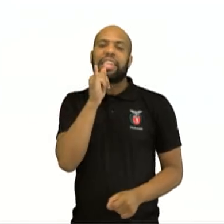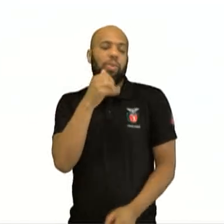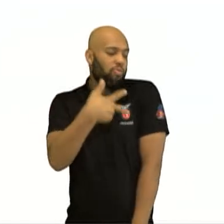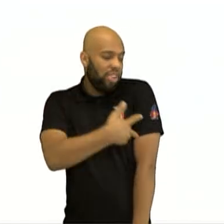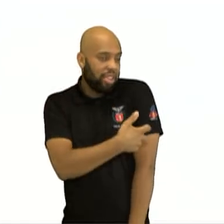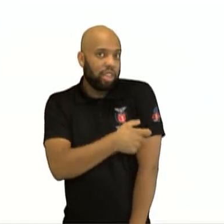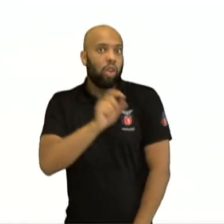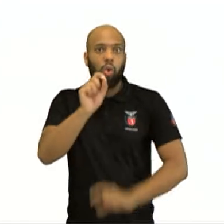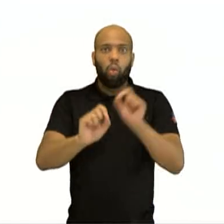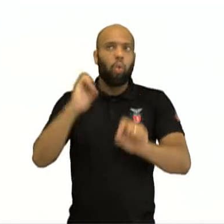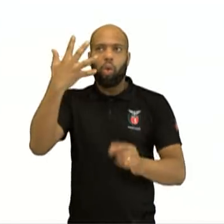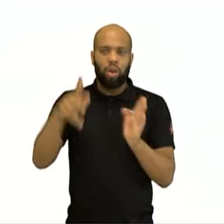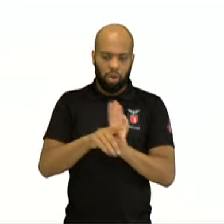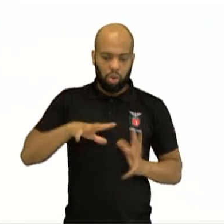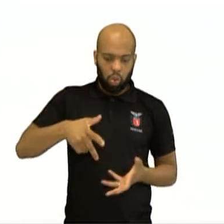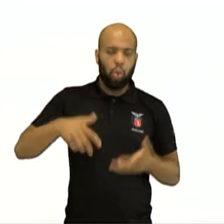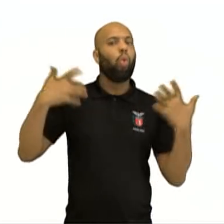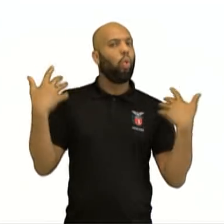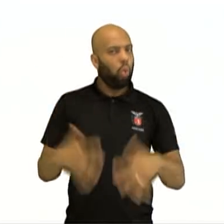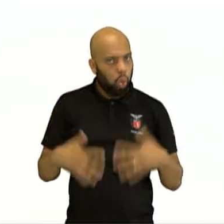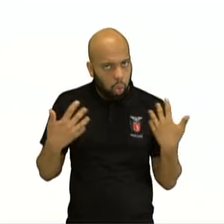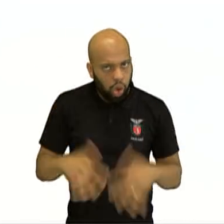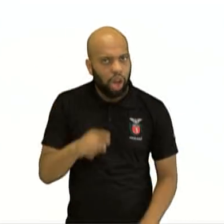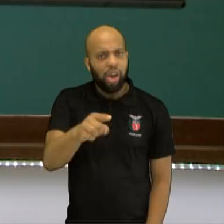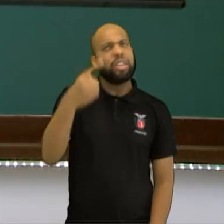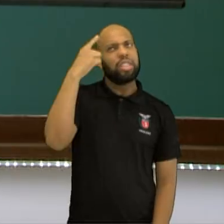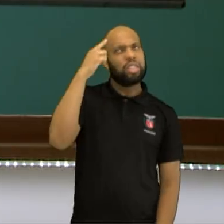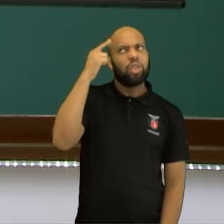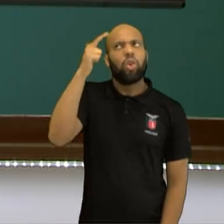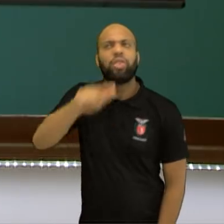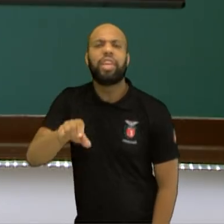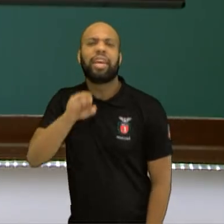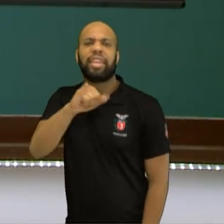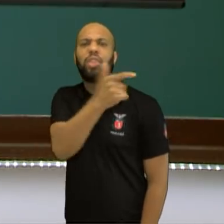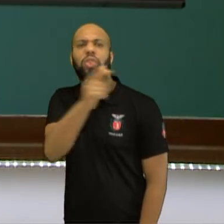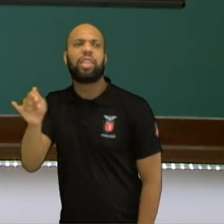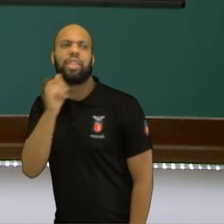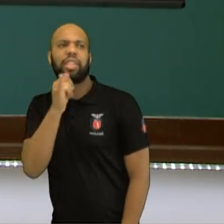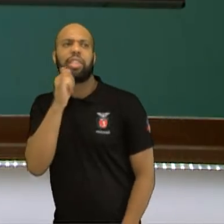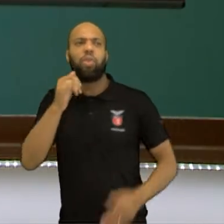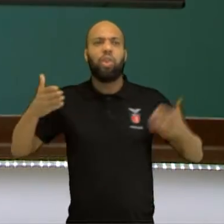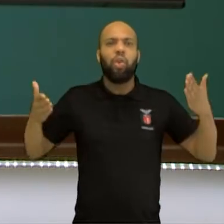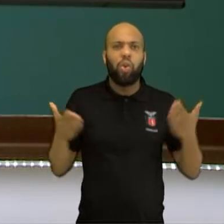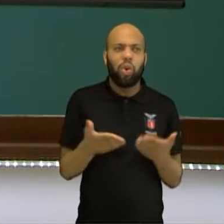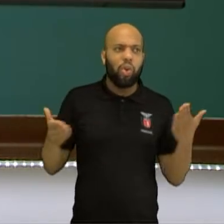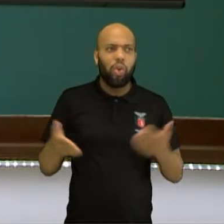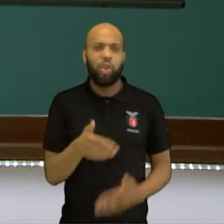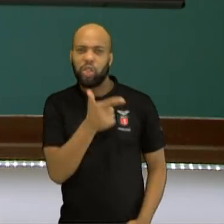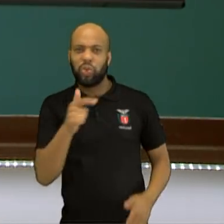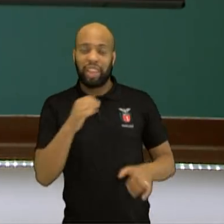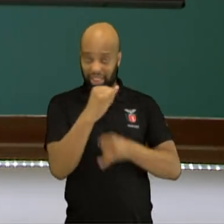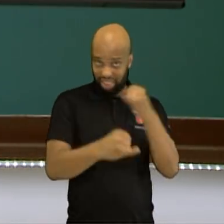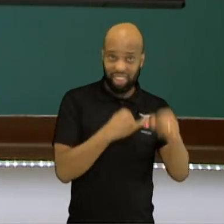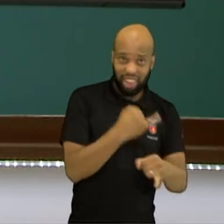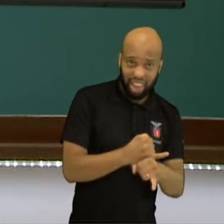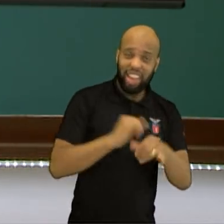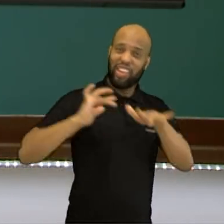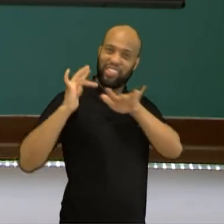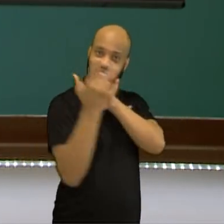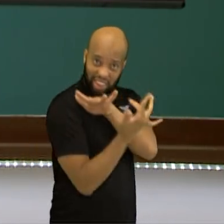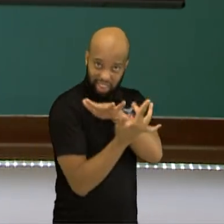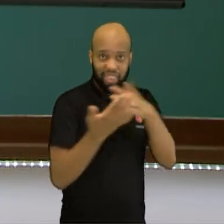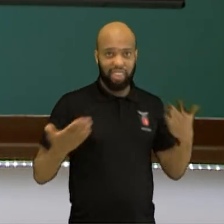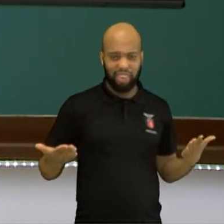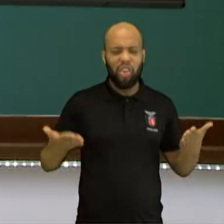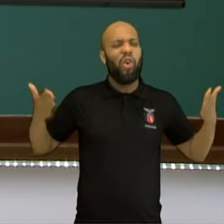vacinas, por exemplo? Você consegue pensar uma realidade em que não haja hoje internet, redes